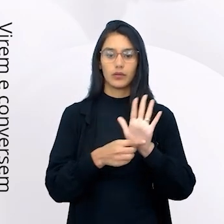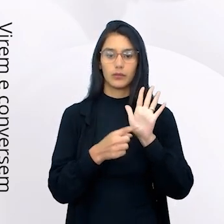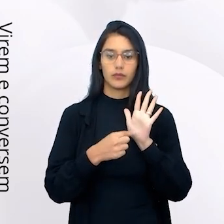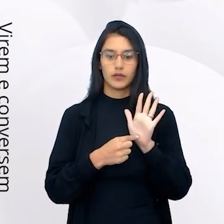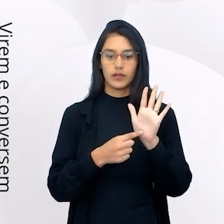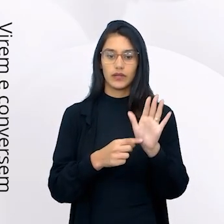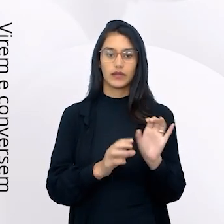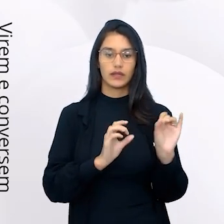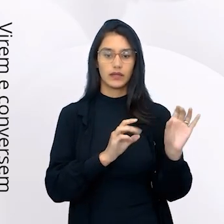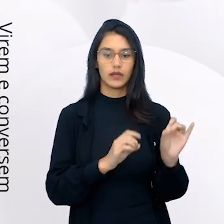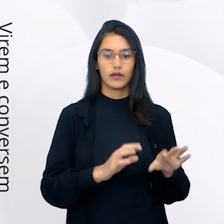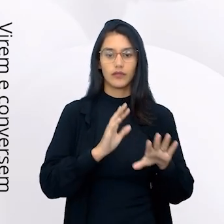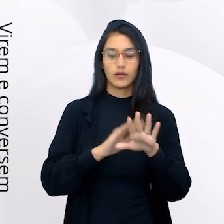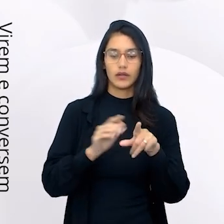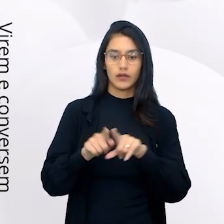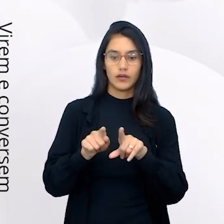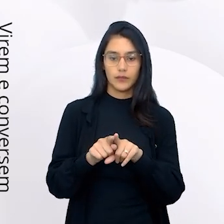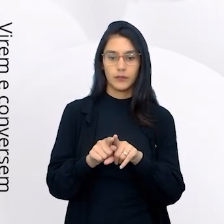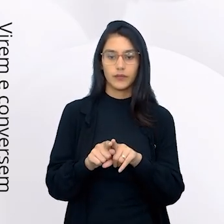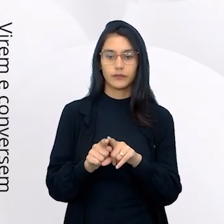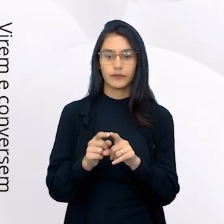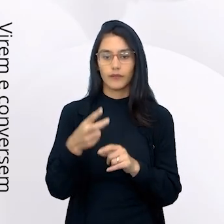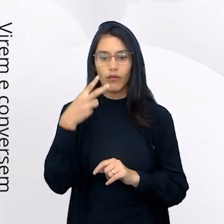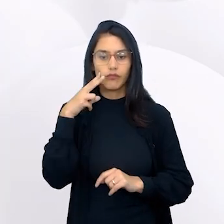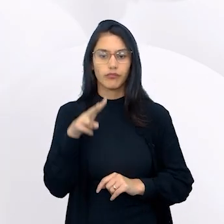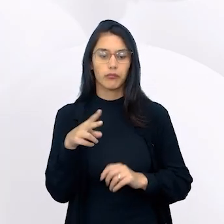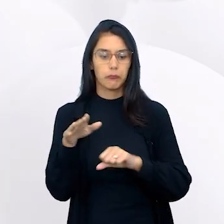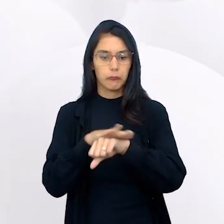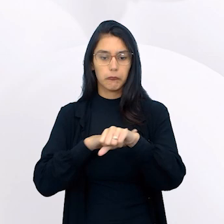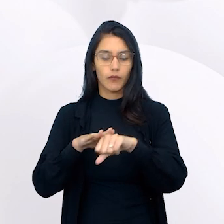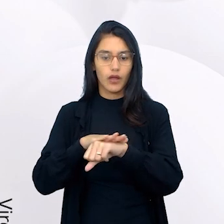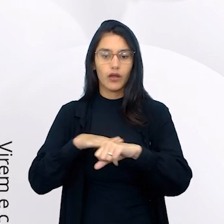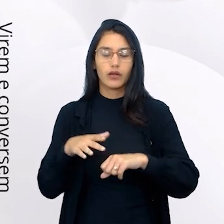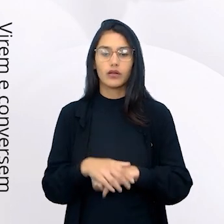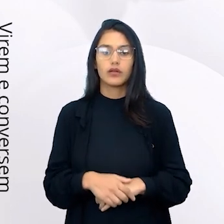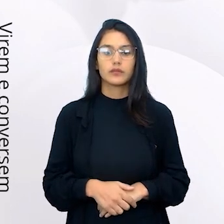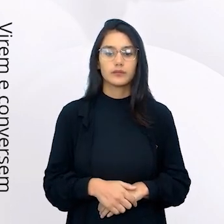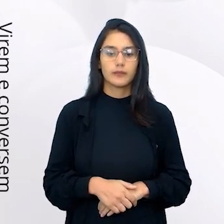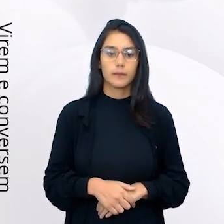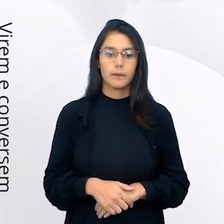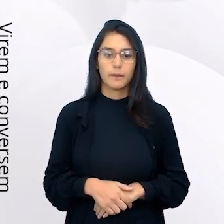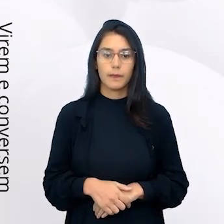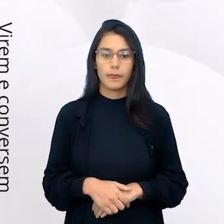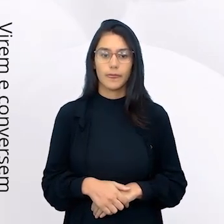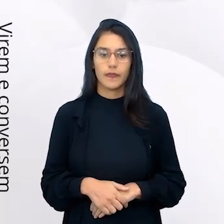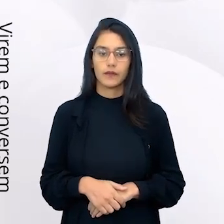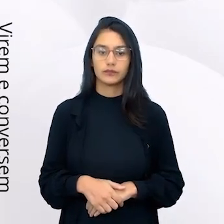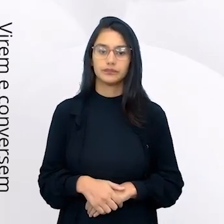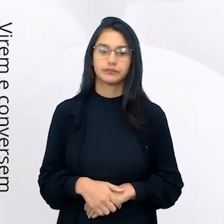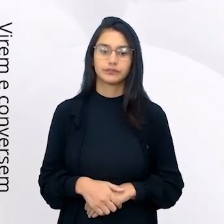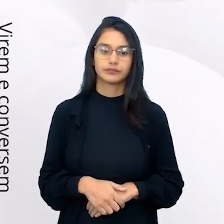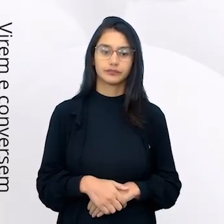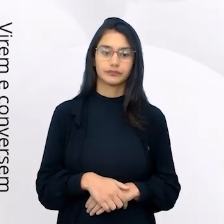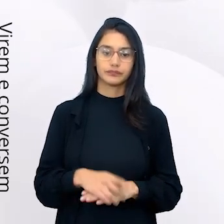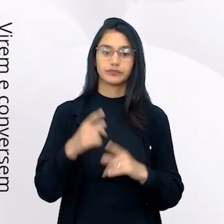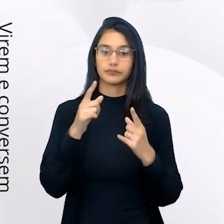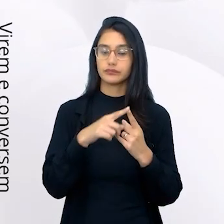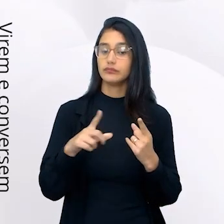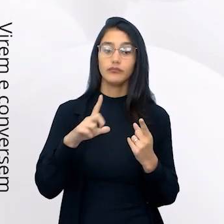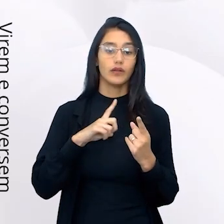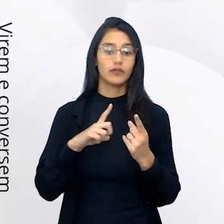vocês. Ótima técnica. Dá para fazer o virem e conversem nessa técnica. E aí, virem e conversem. Então, a primeira não